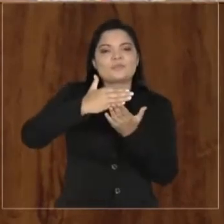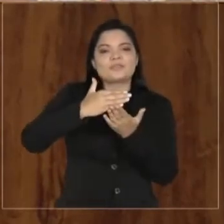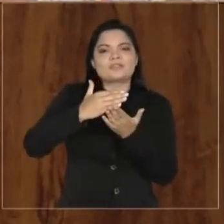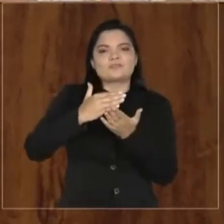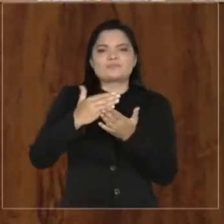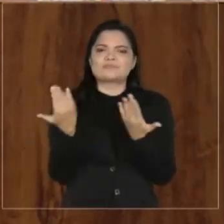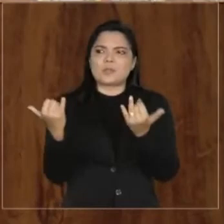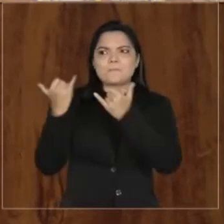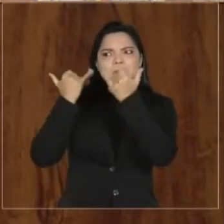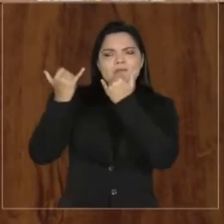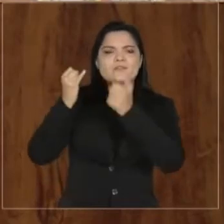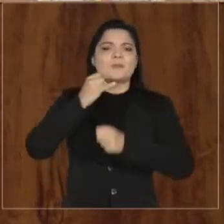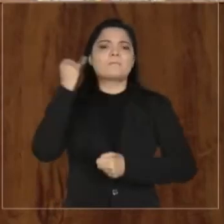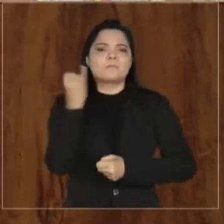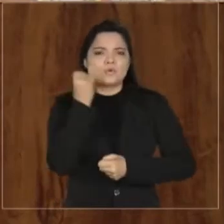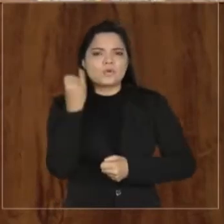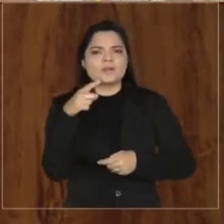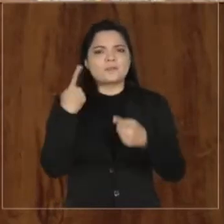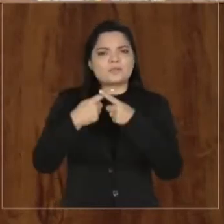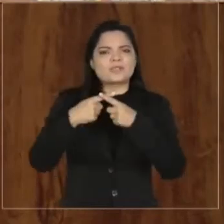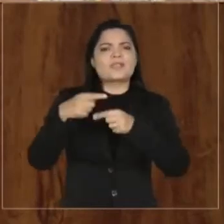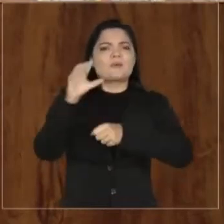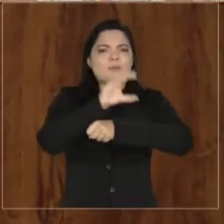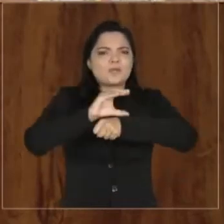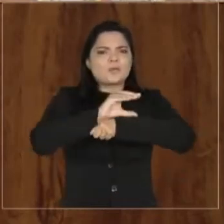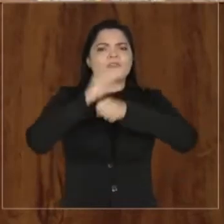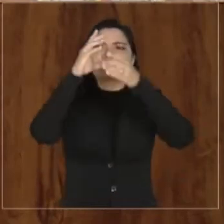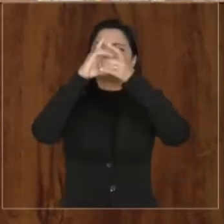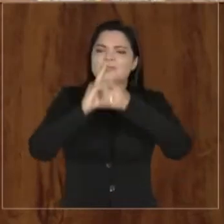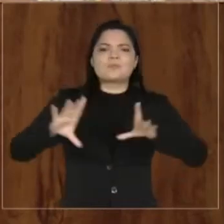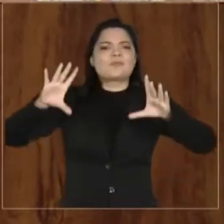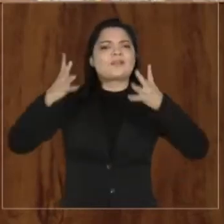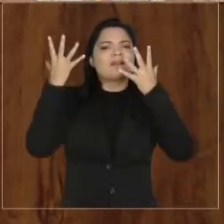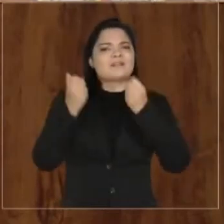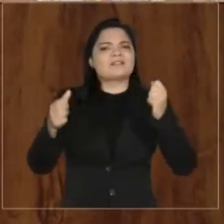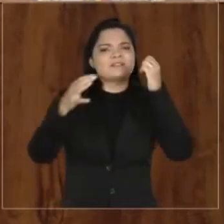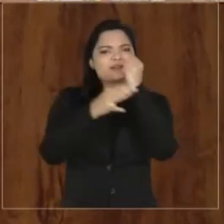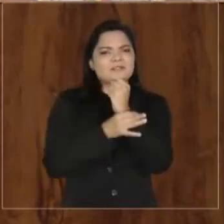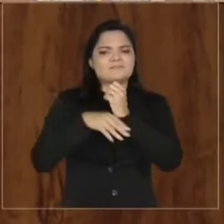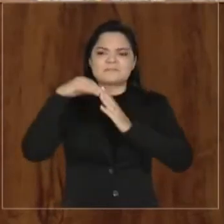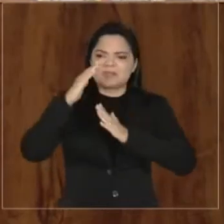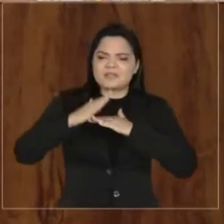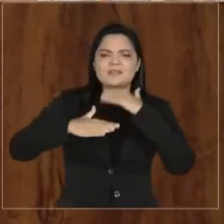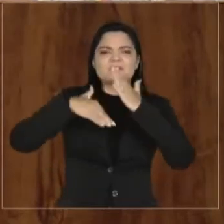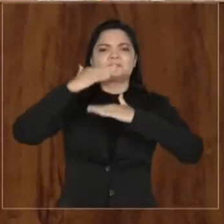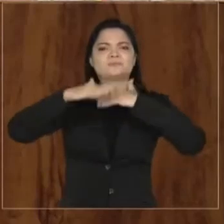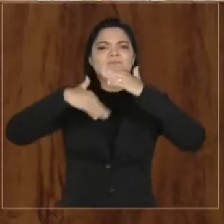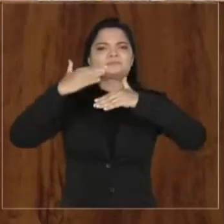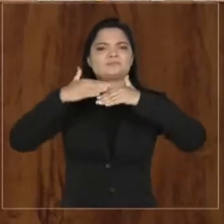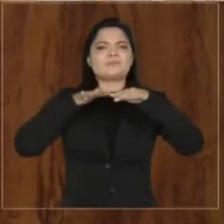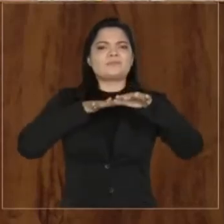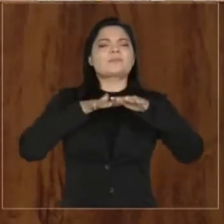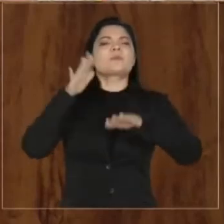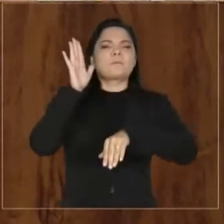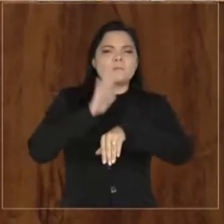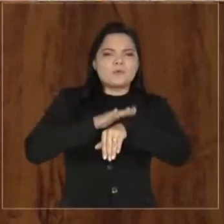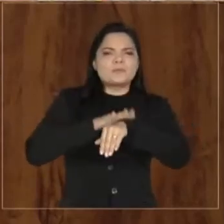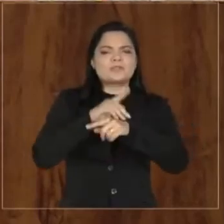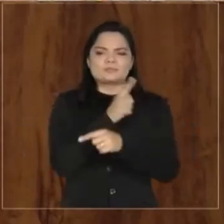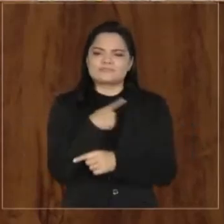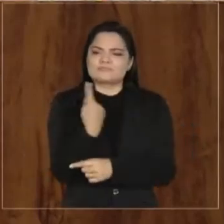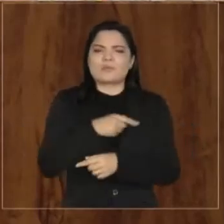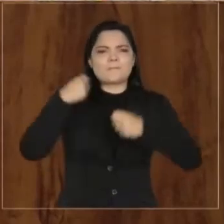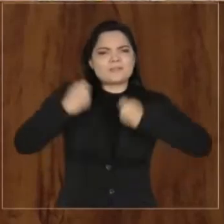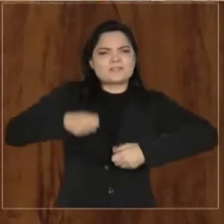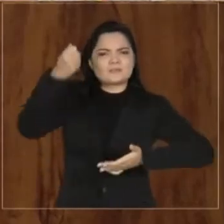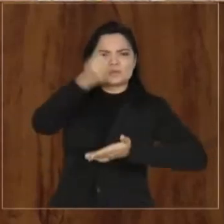um dado importantíssimo, porque é uma Constituição democrática que garantiu a superação de um momento em que nós precisávamos